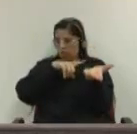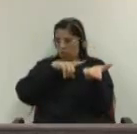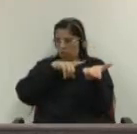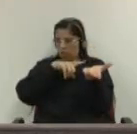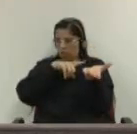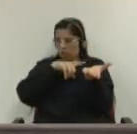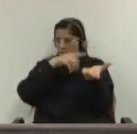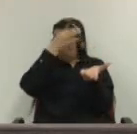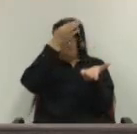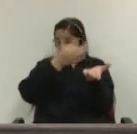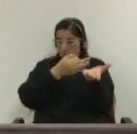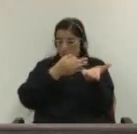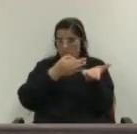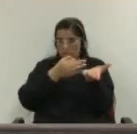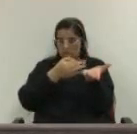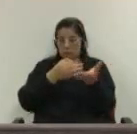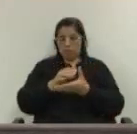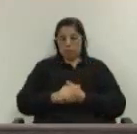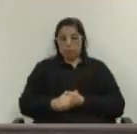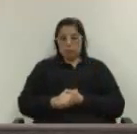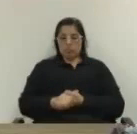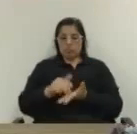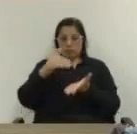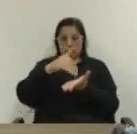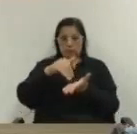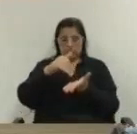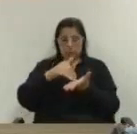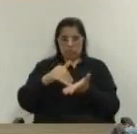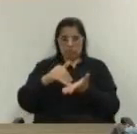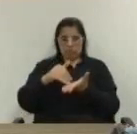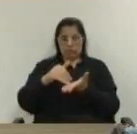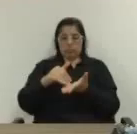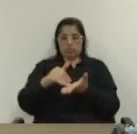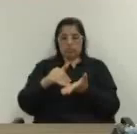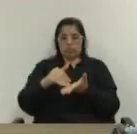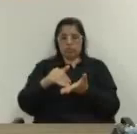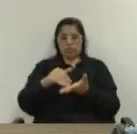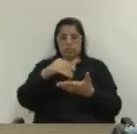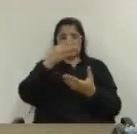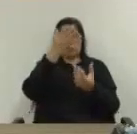Integral. Secretaria de Negócios Jurídicos, parecer, processo